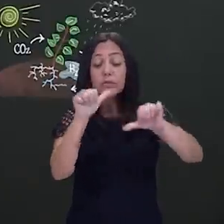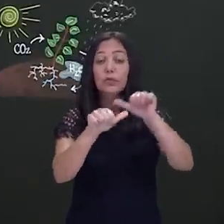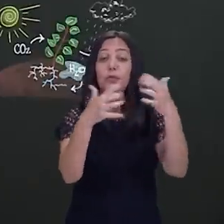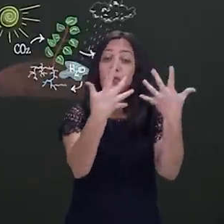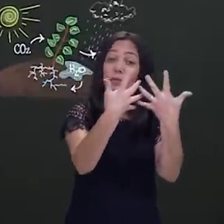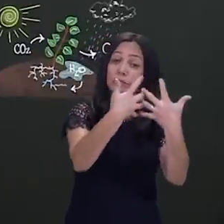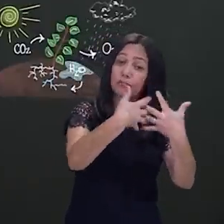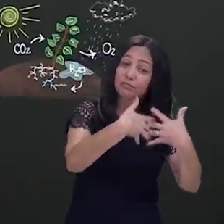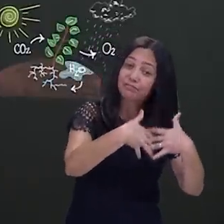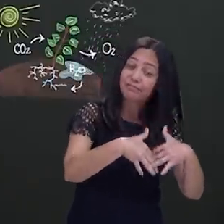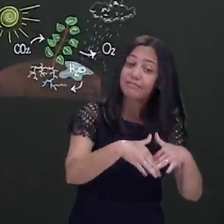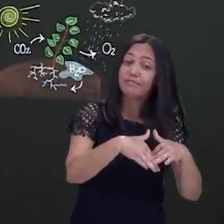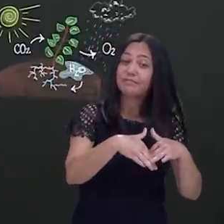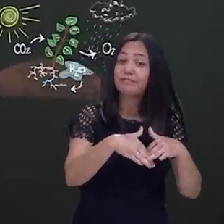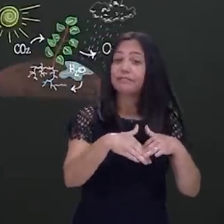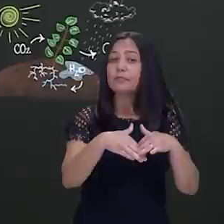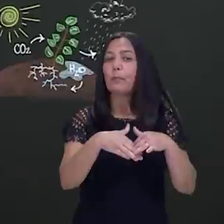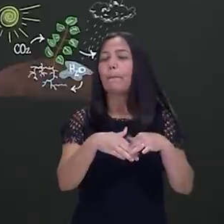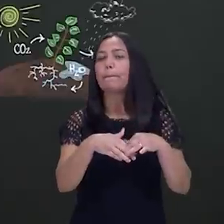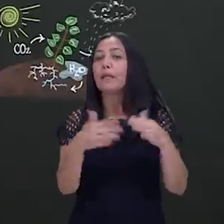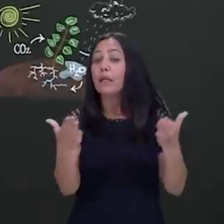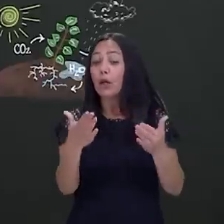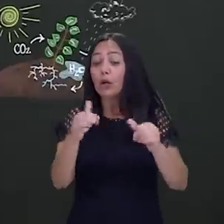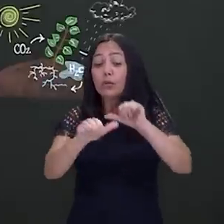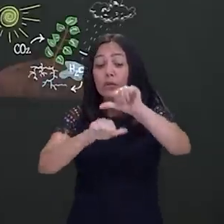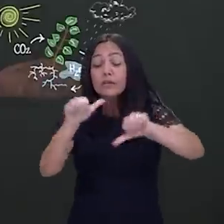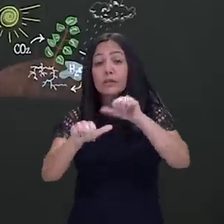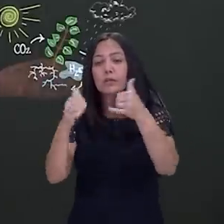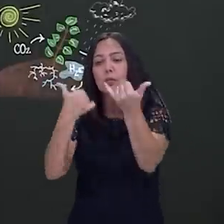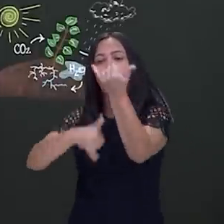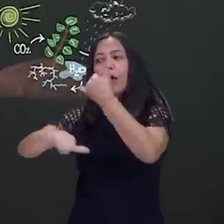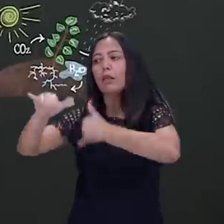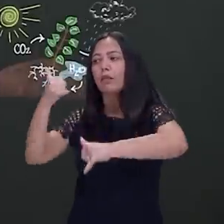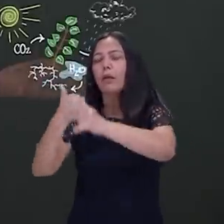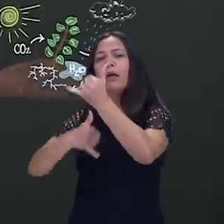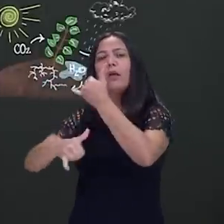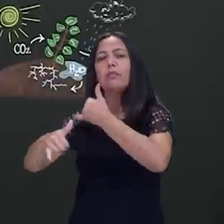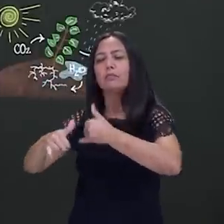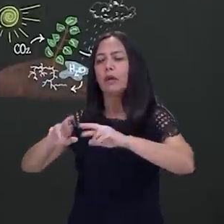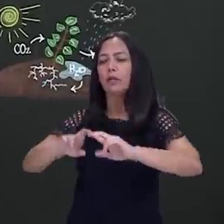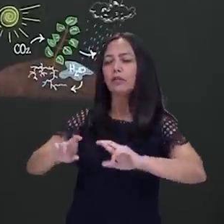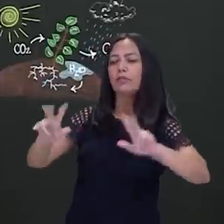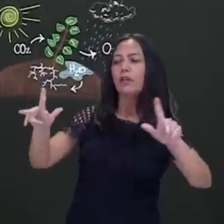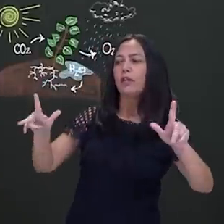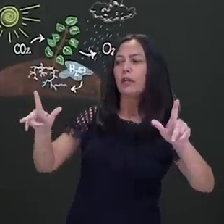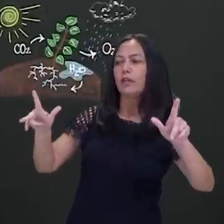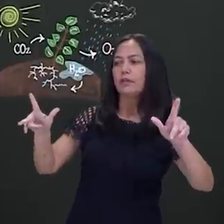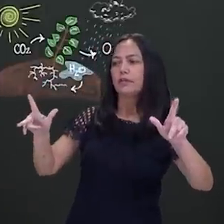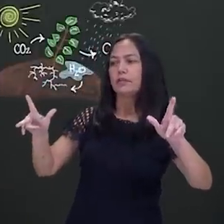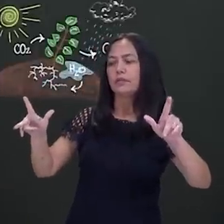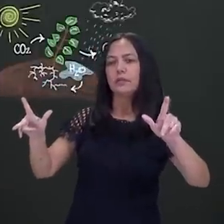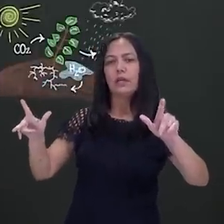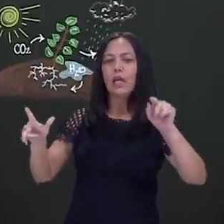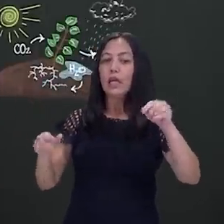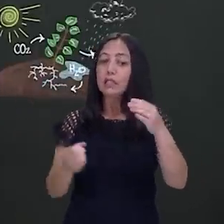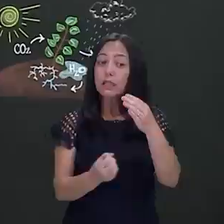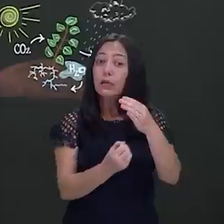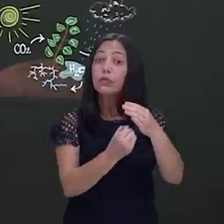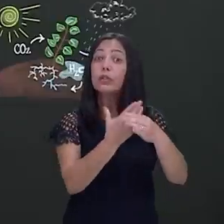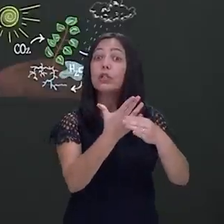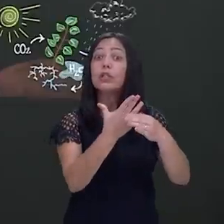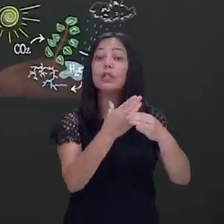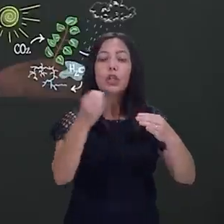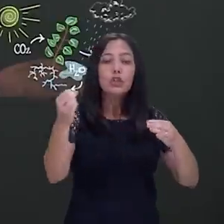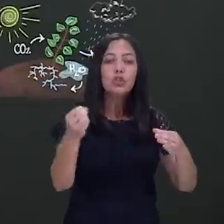física foi. Vamos para a transformação química. Qual vai ser a diferença? Enquanto essa não forma novas